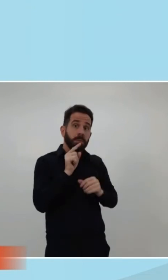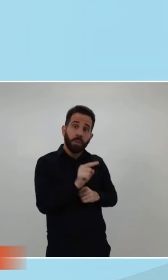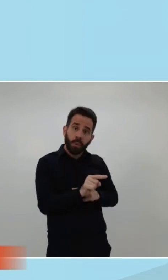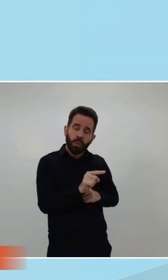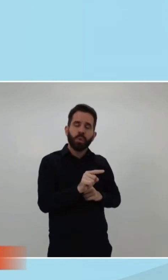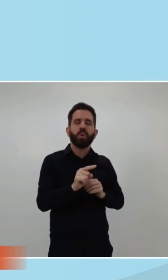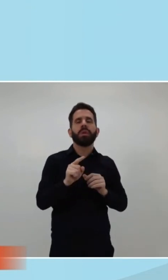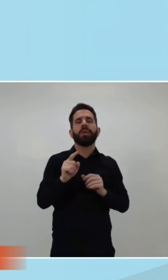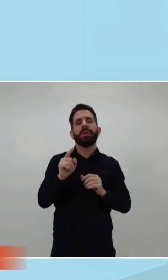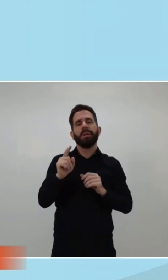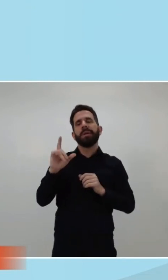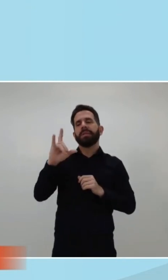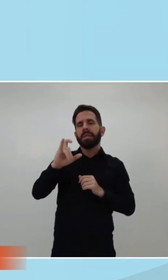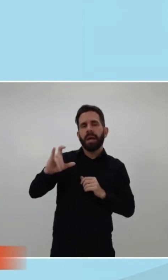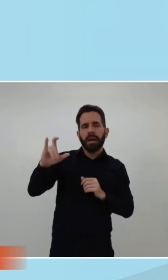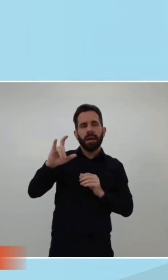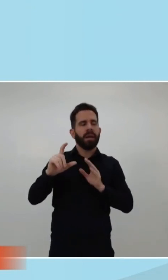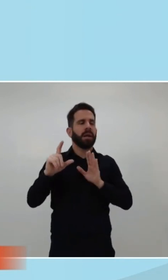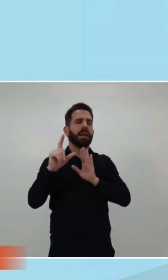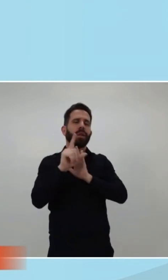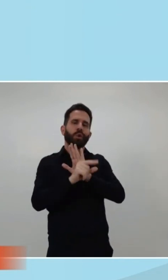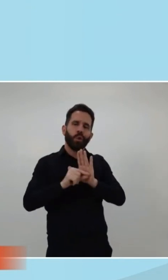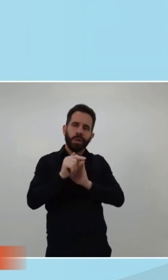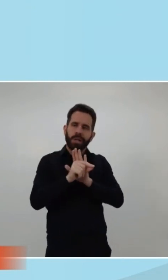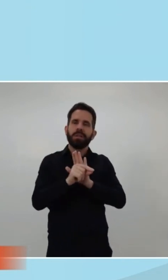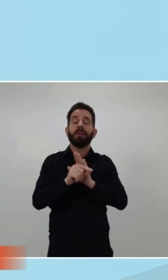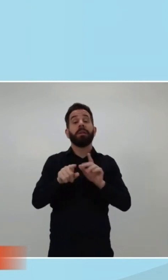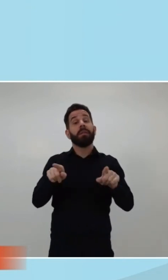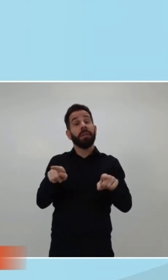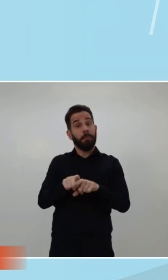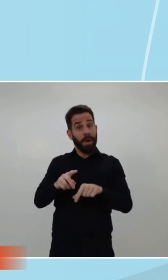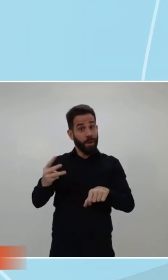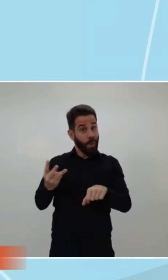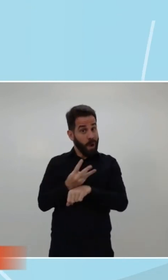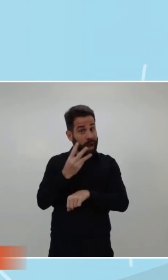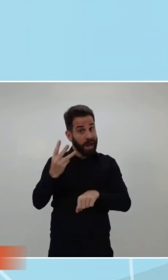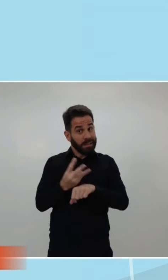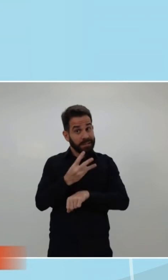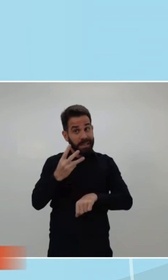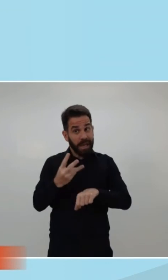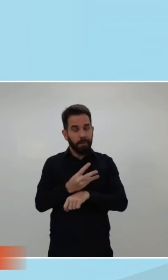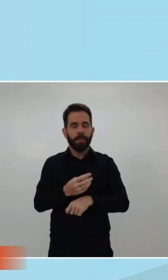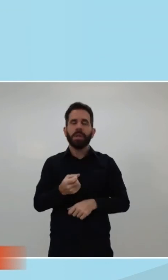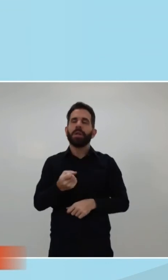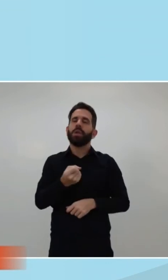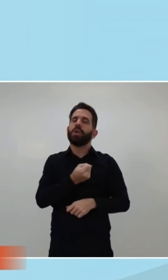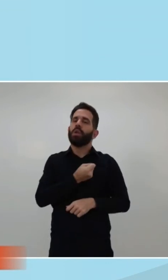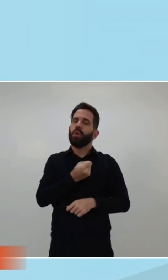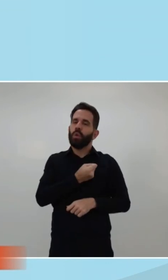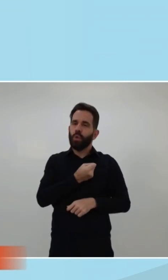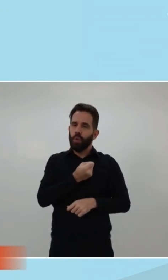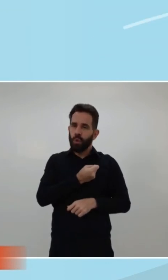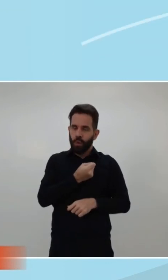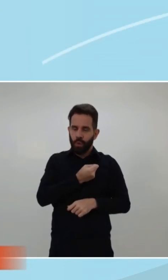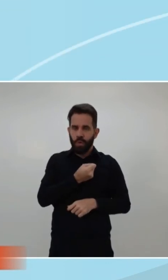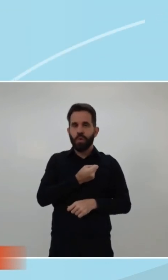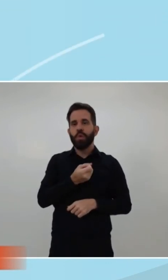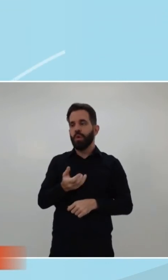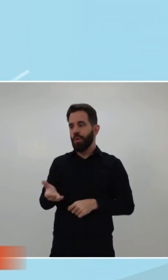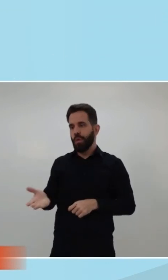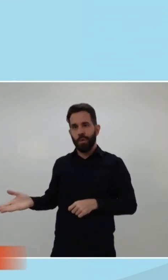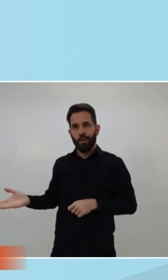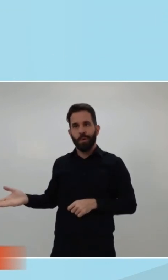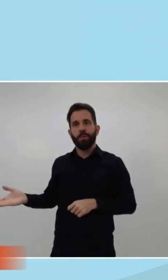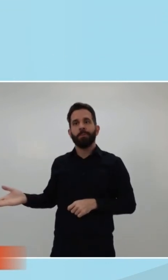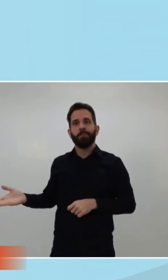Twitter e também pelo bom e velho WhatsApp. Ele vai aparecer aqui na nossa tela, mas eu vou falar também para que você possa